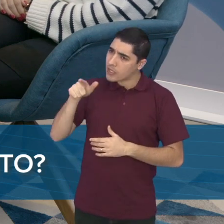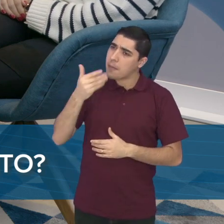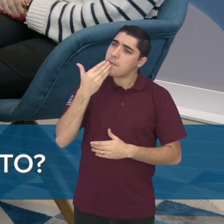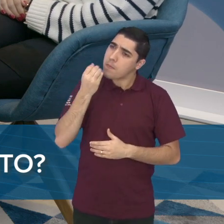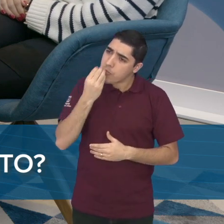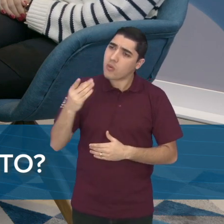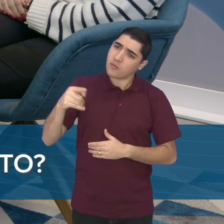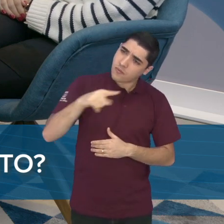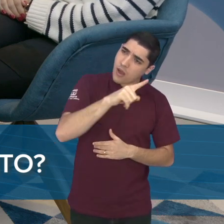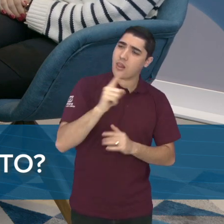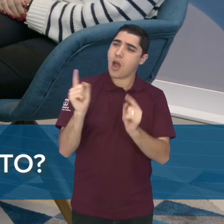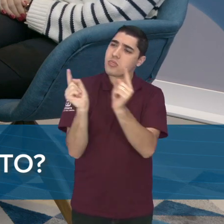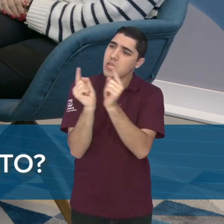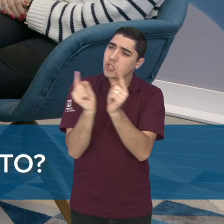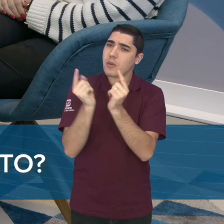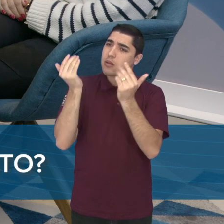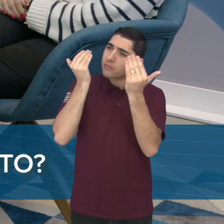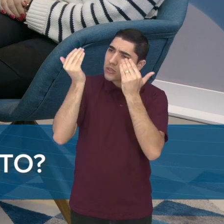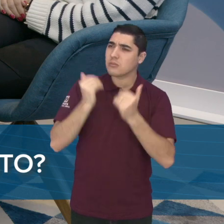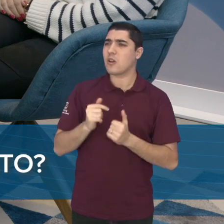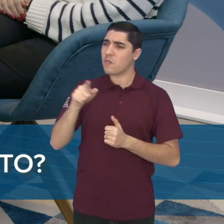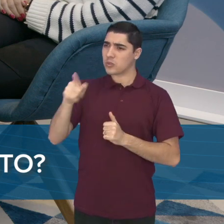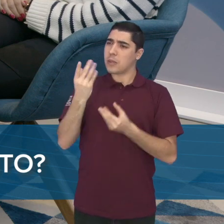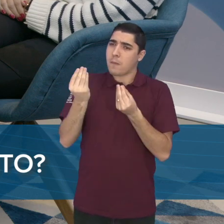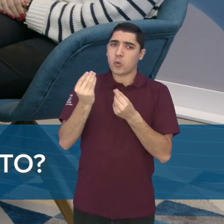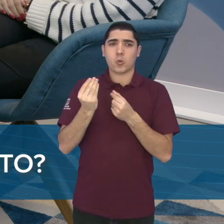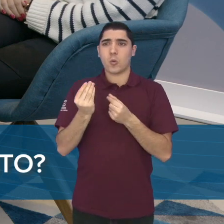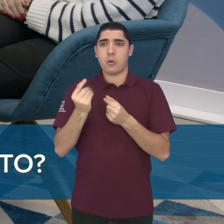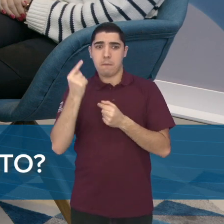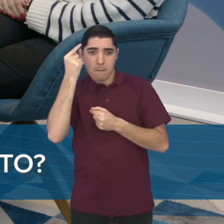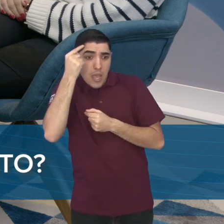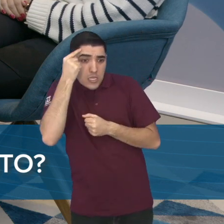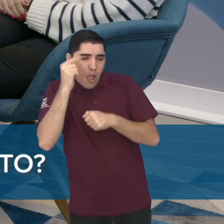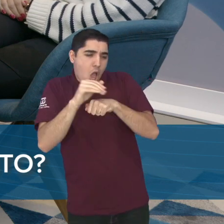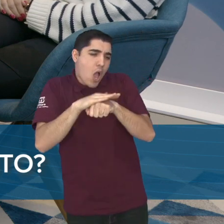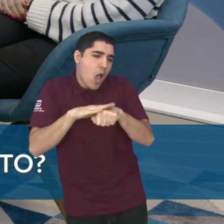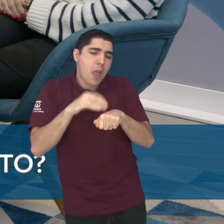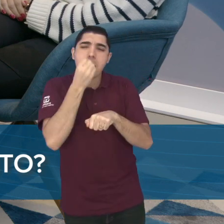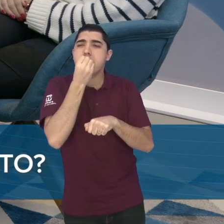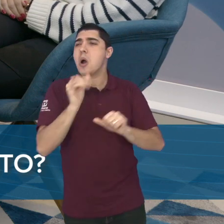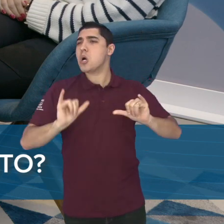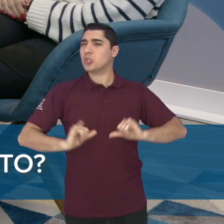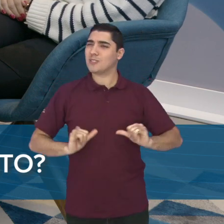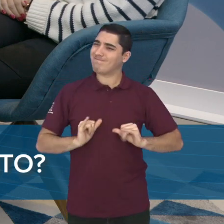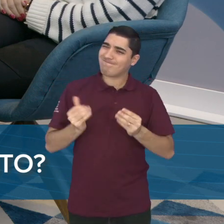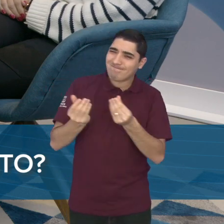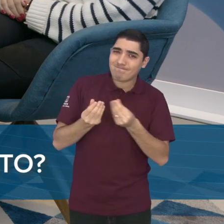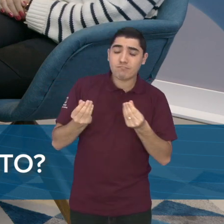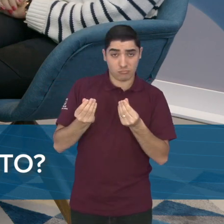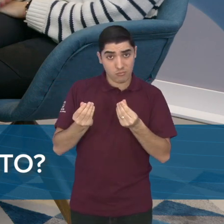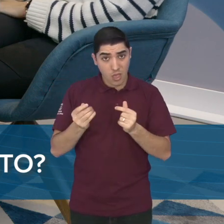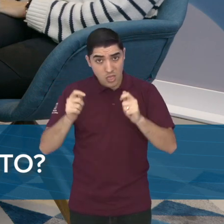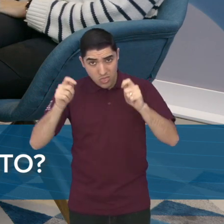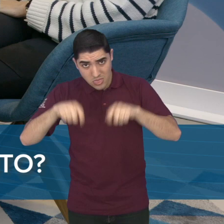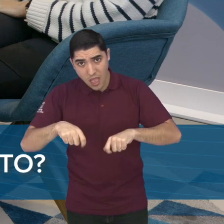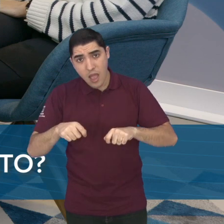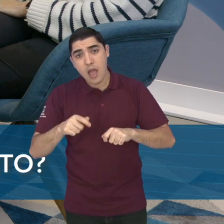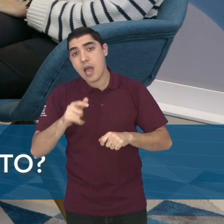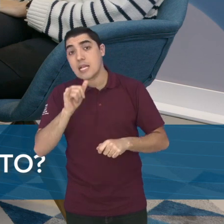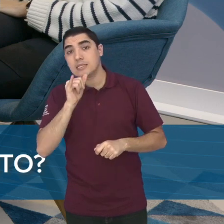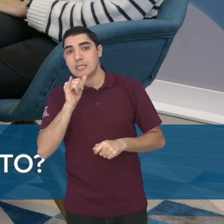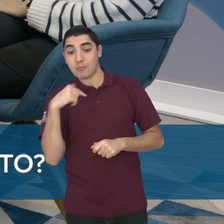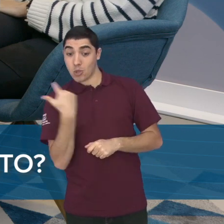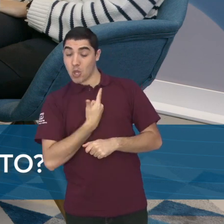essa autoanálise. Será que você não tá dramatizando, romantizando muito isso? Tem alguns indícios, assim, que a gente pode perceber,